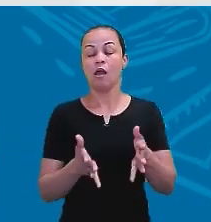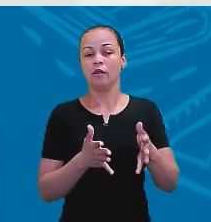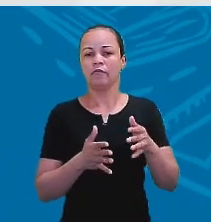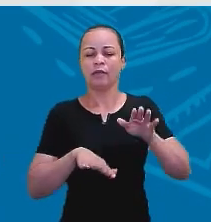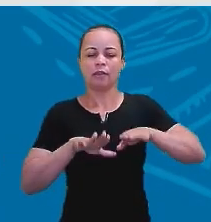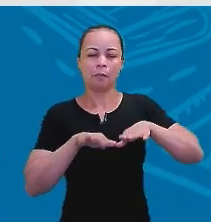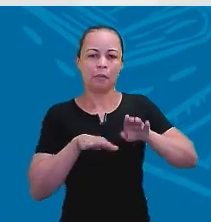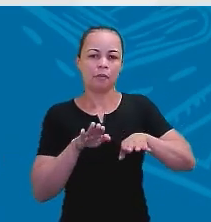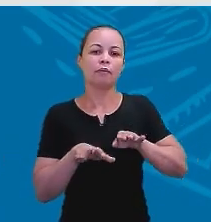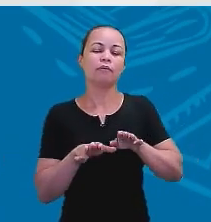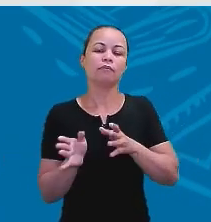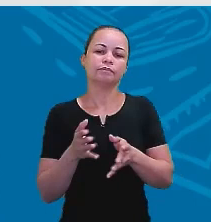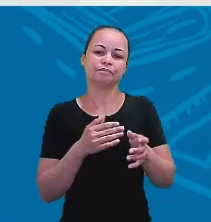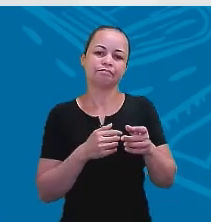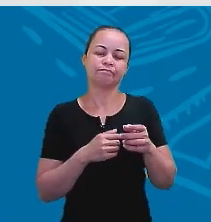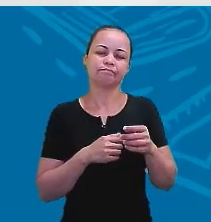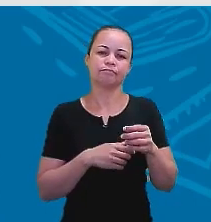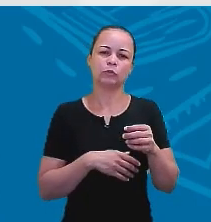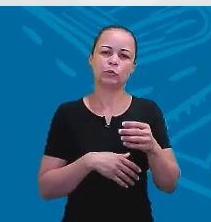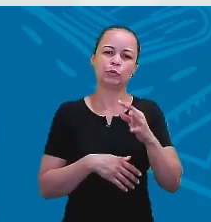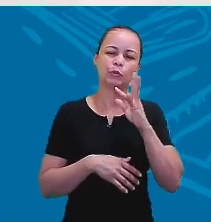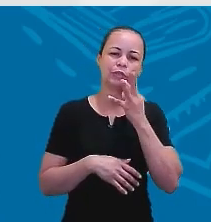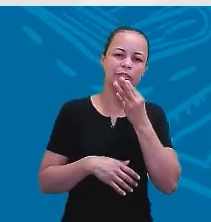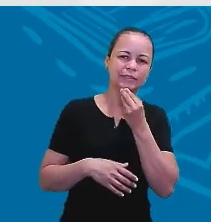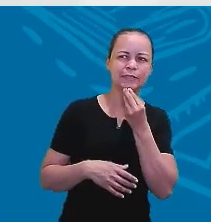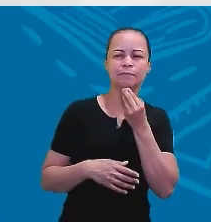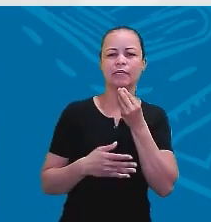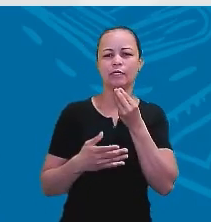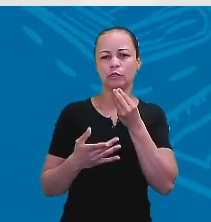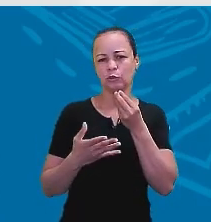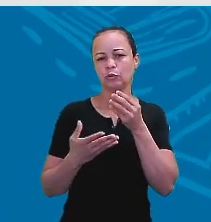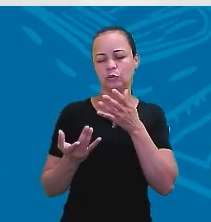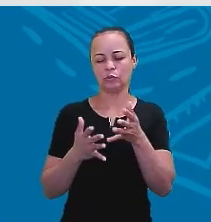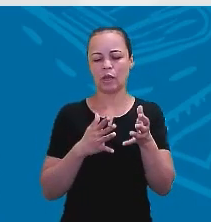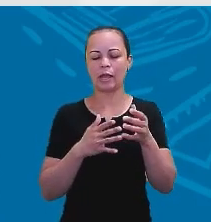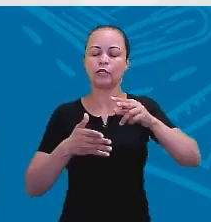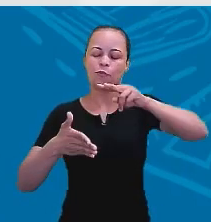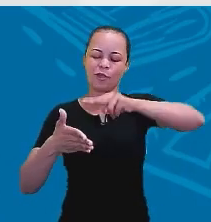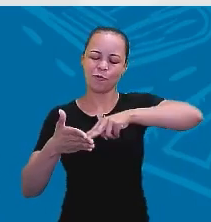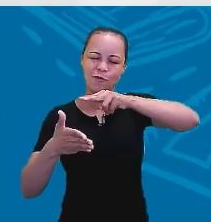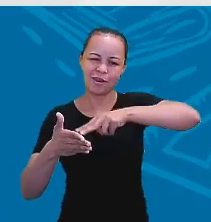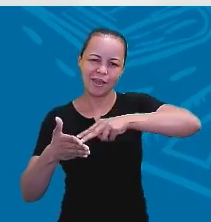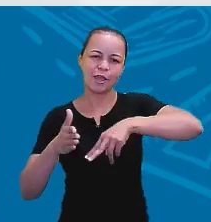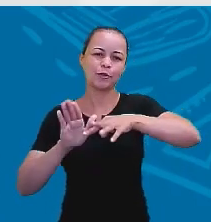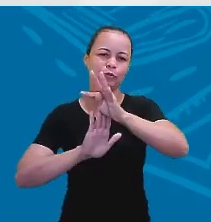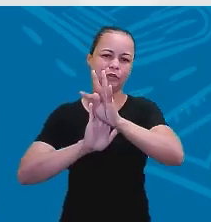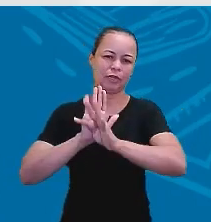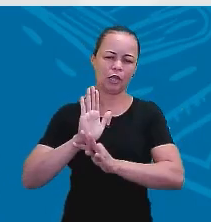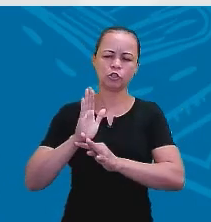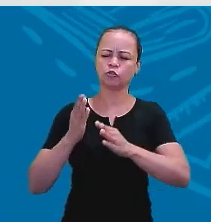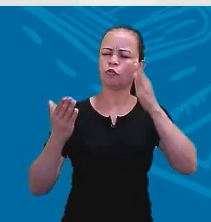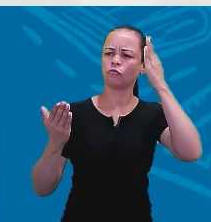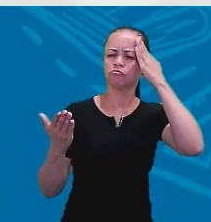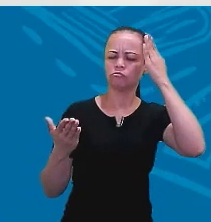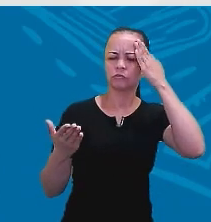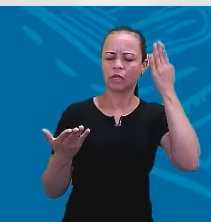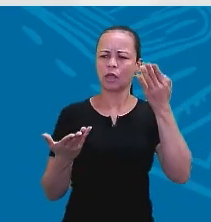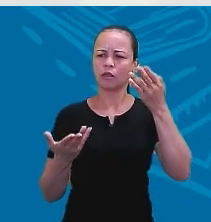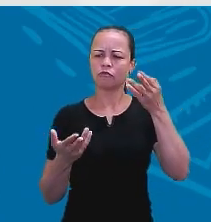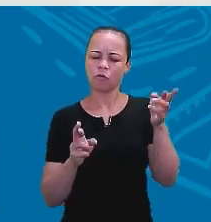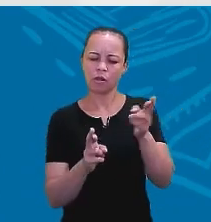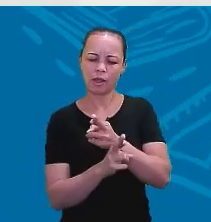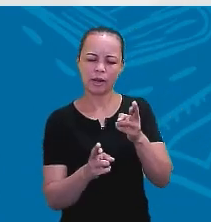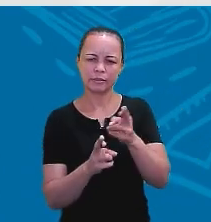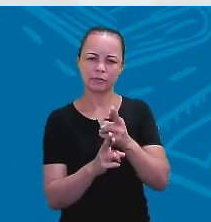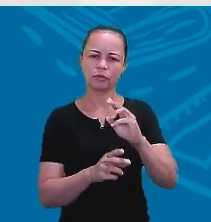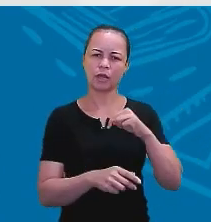ali, né, dos meus conhecimentos de mundo. Então, leio o texto e ali eu vou interpretar, vou relacionar com a